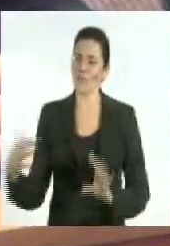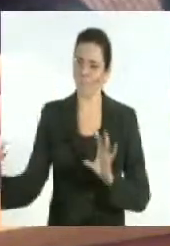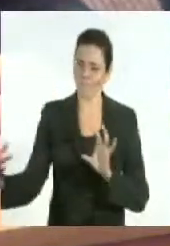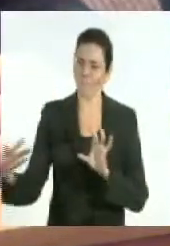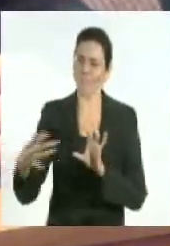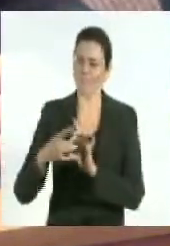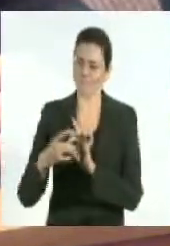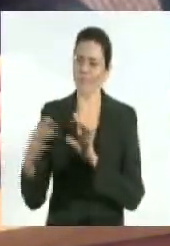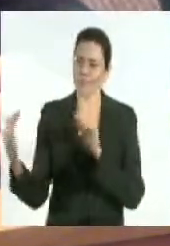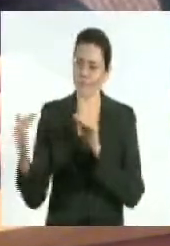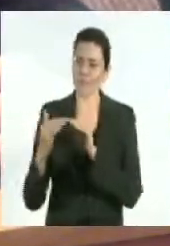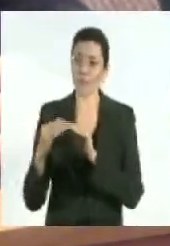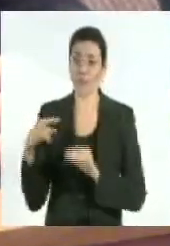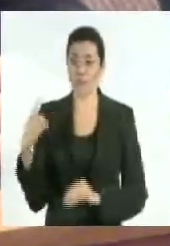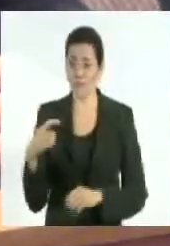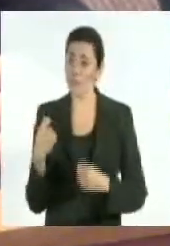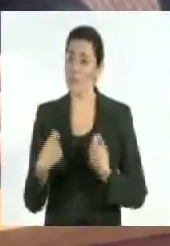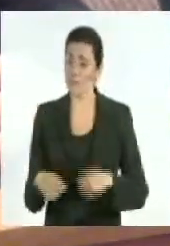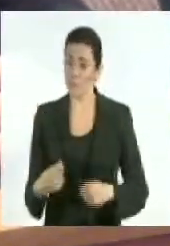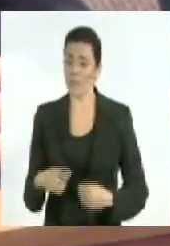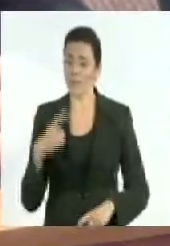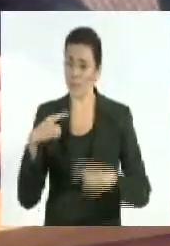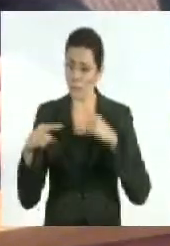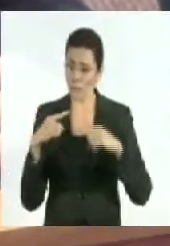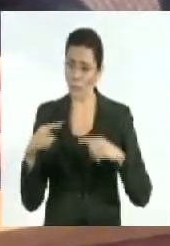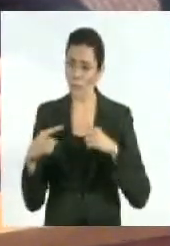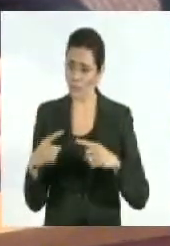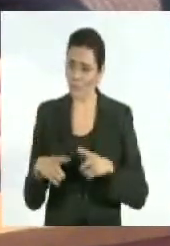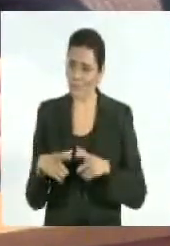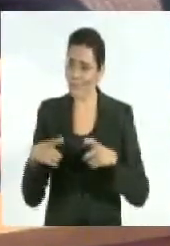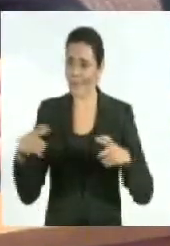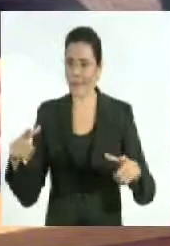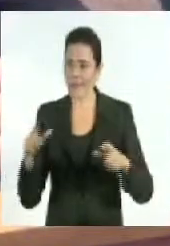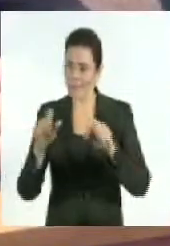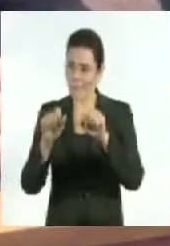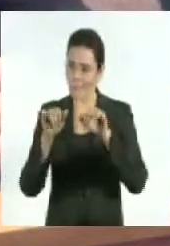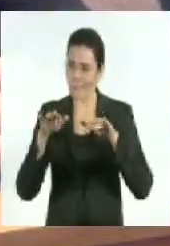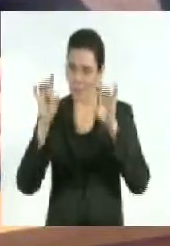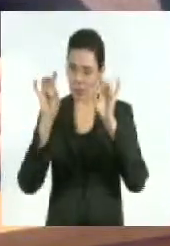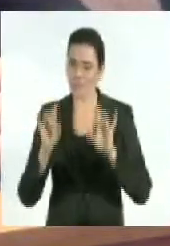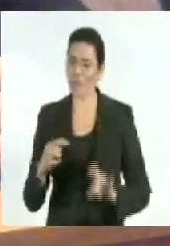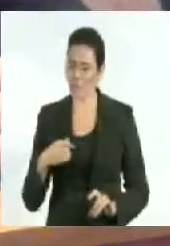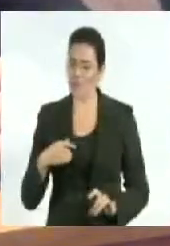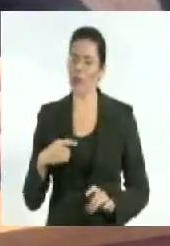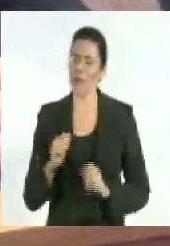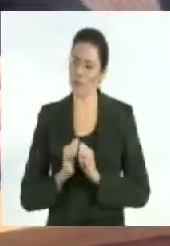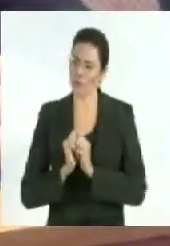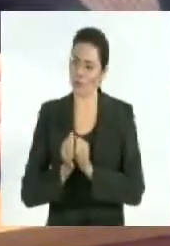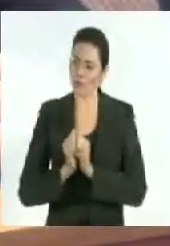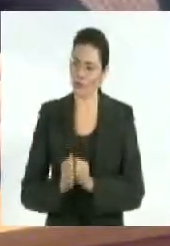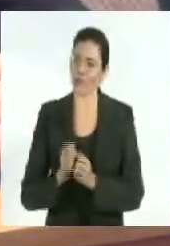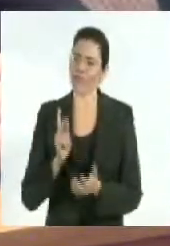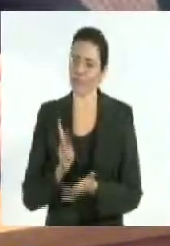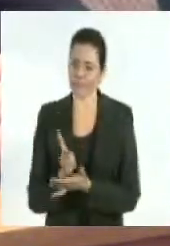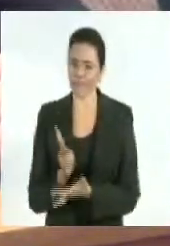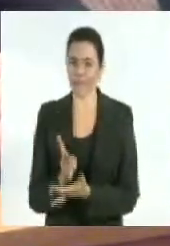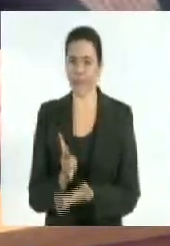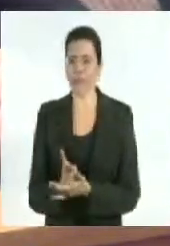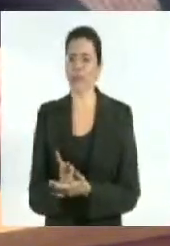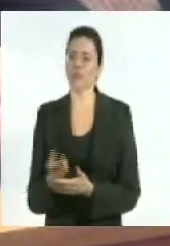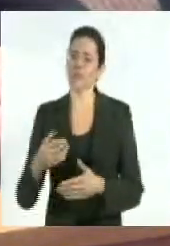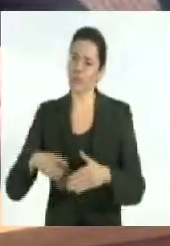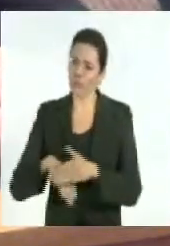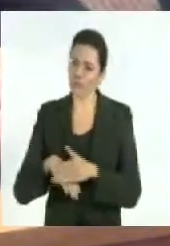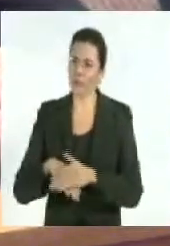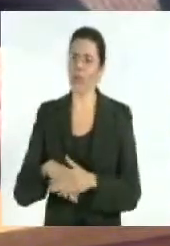de uma forma mais ampla, mas pode contar com o meu apoio, estarei sempre ao seu lado nessa questão esportiva, principalmente também do futebol do Estado